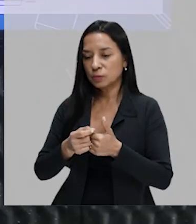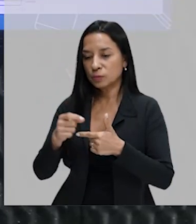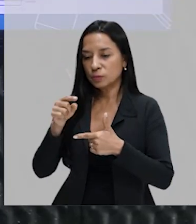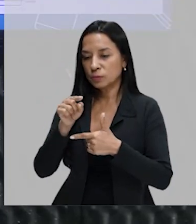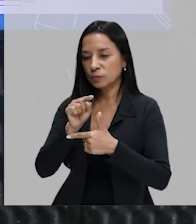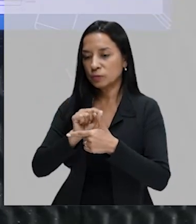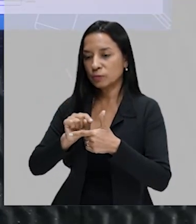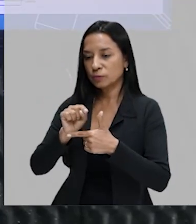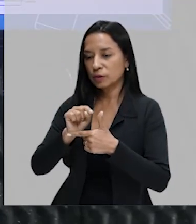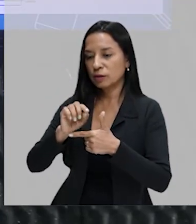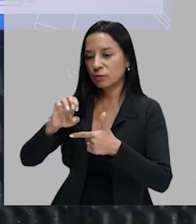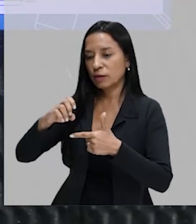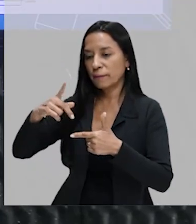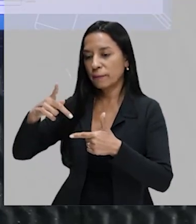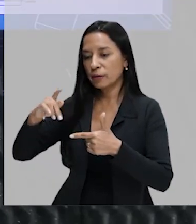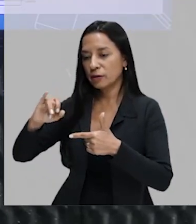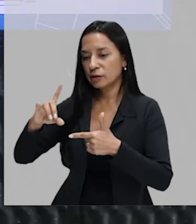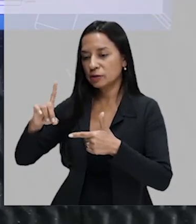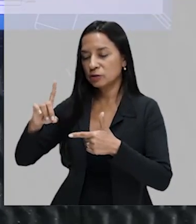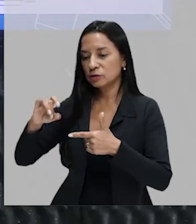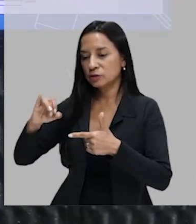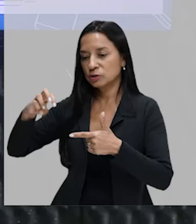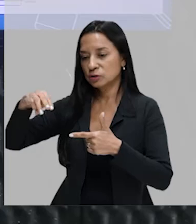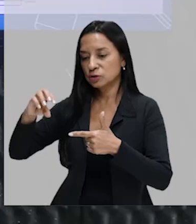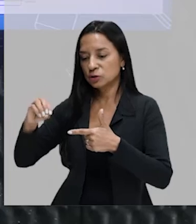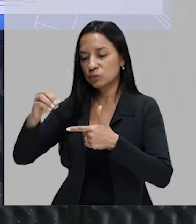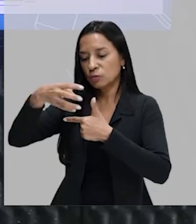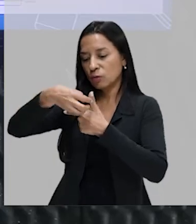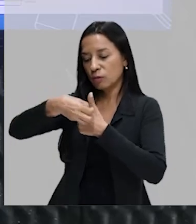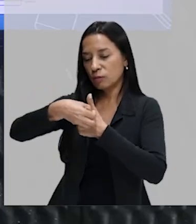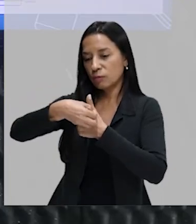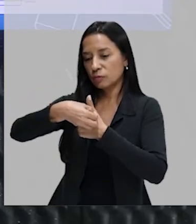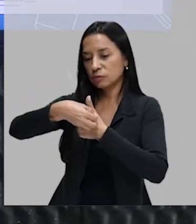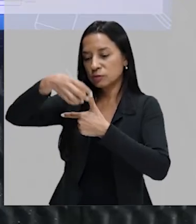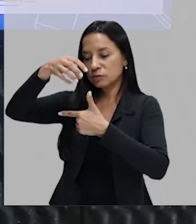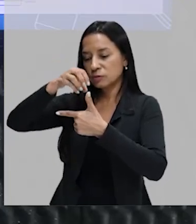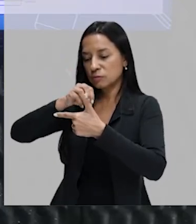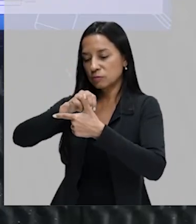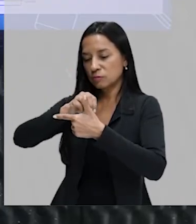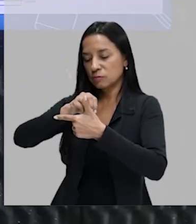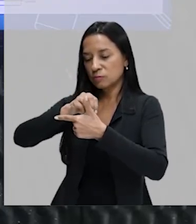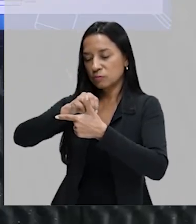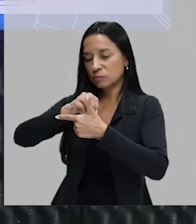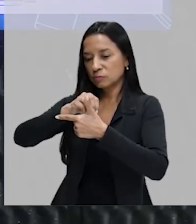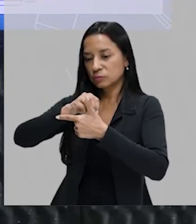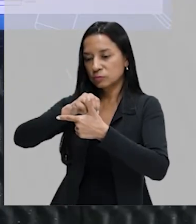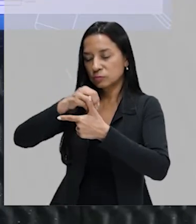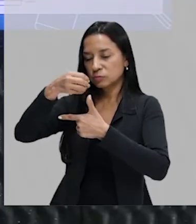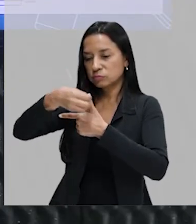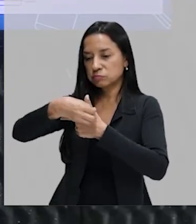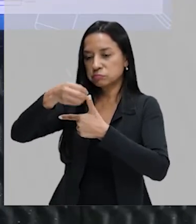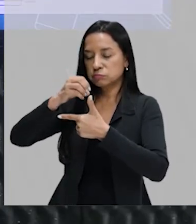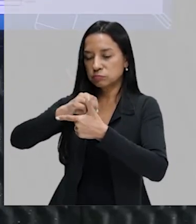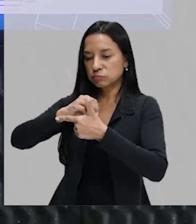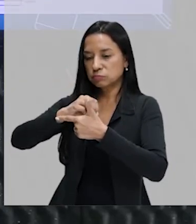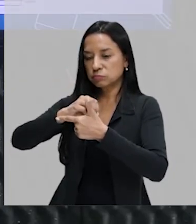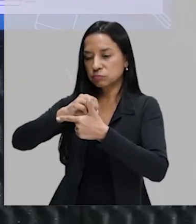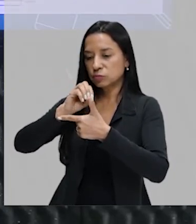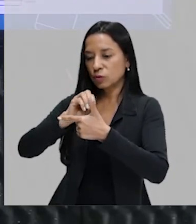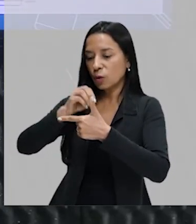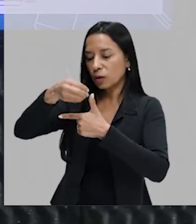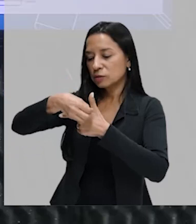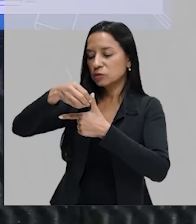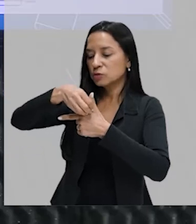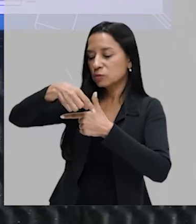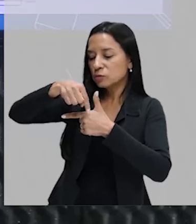o epidídimo, tá? Que é aquela bolsinha que fica acima do testículo. Cada testículo tem um canal